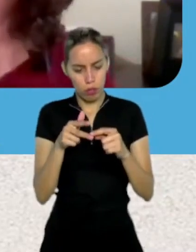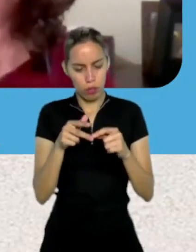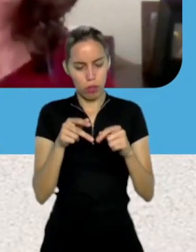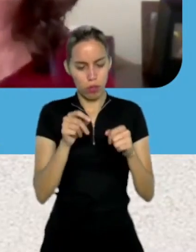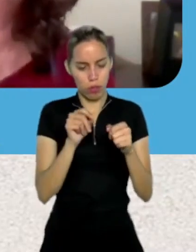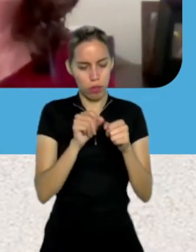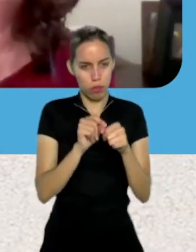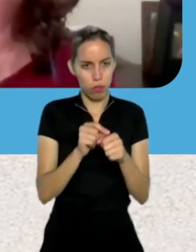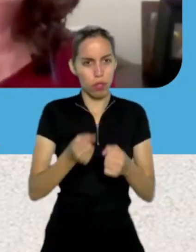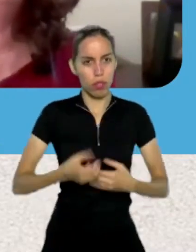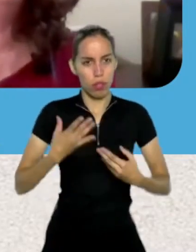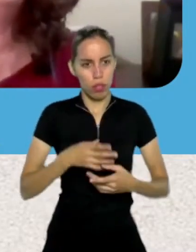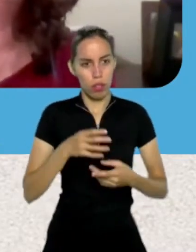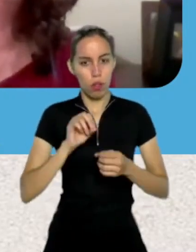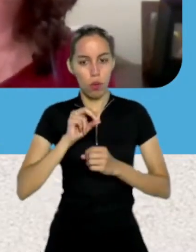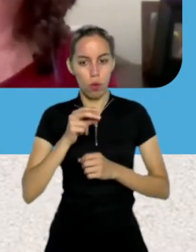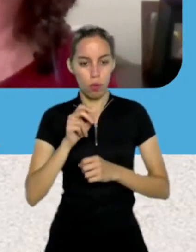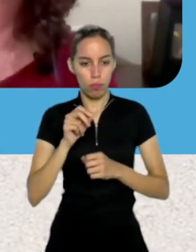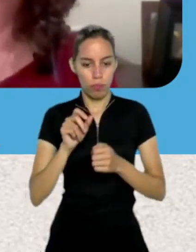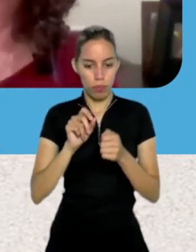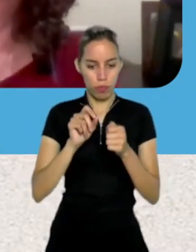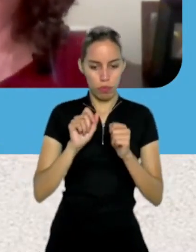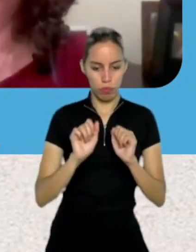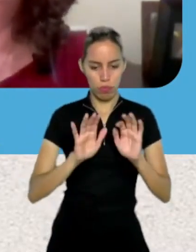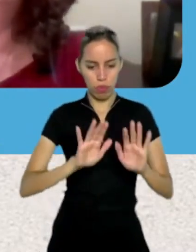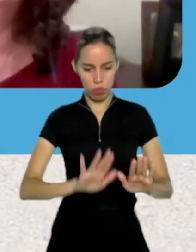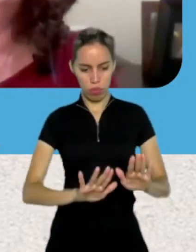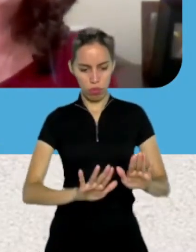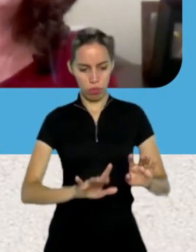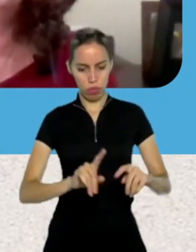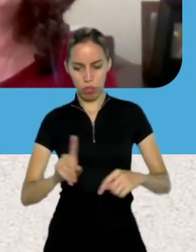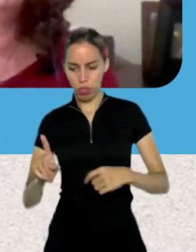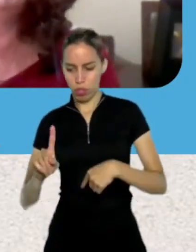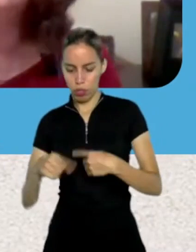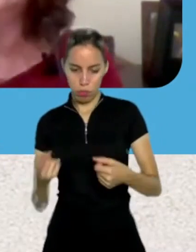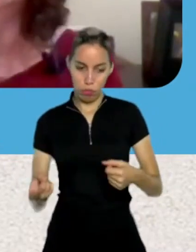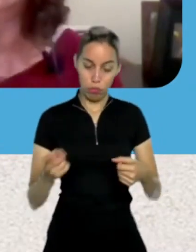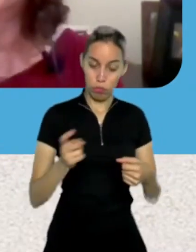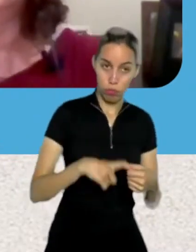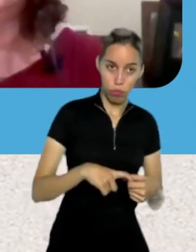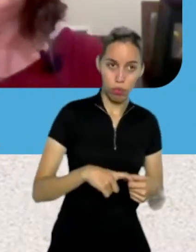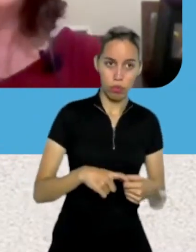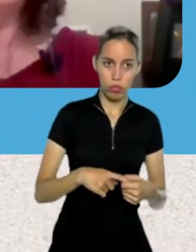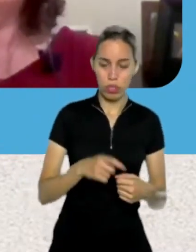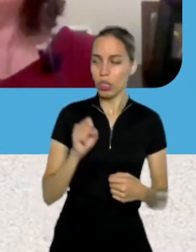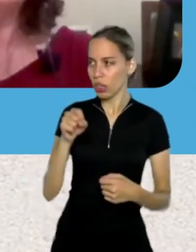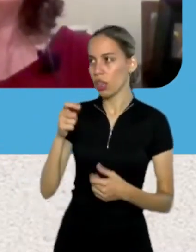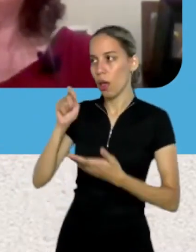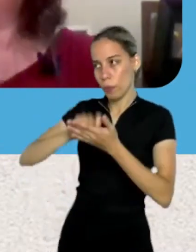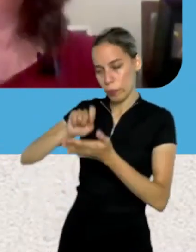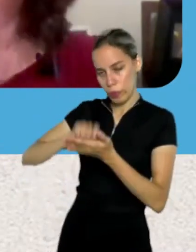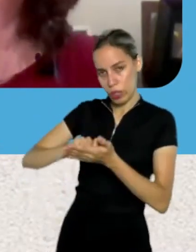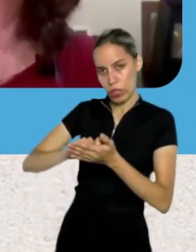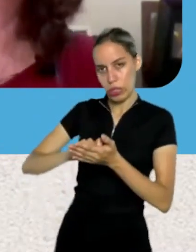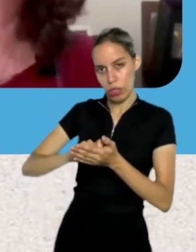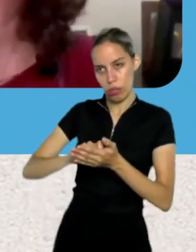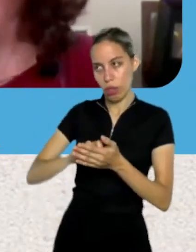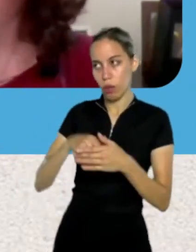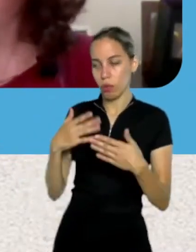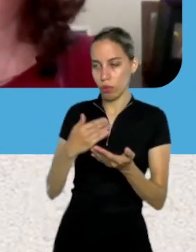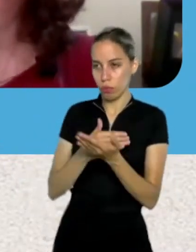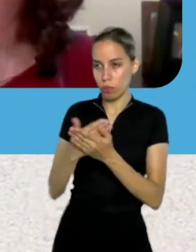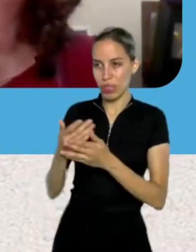que é seu processo? sim. Eu escrevo, assim, logo no início, quando eu comecei a escrever poesia,